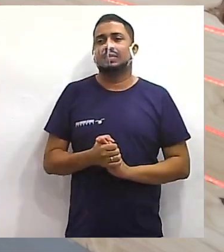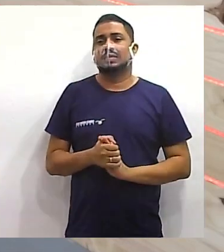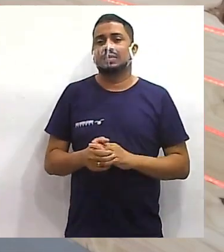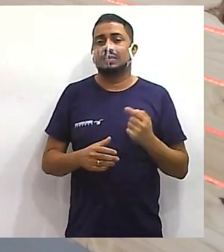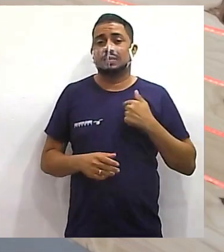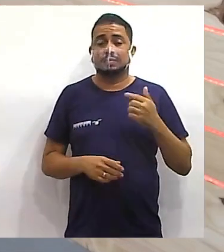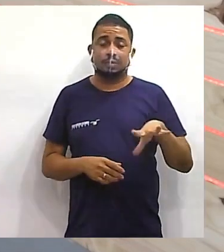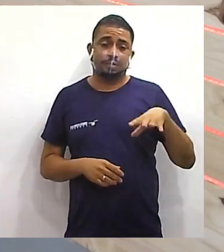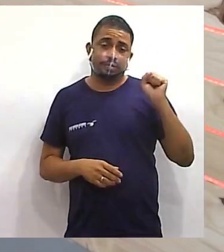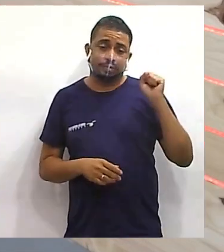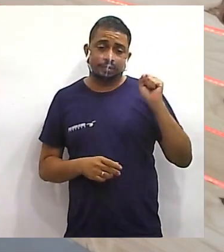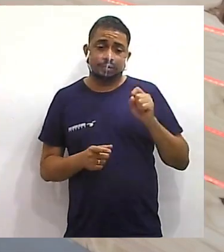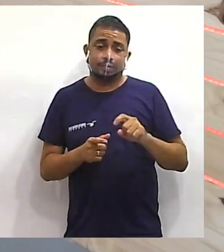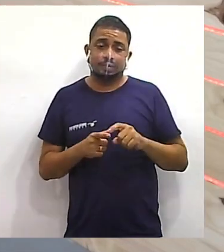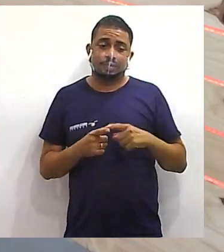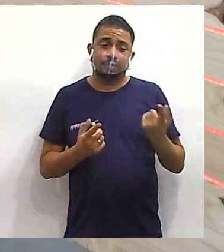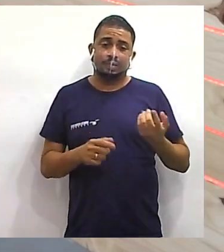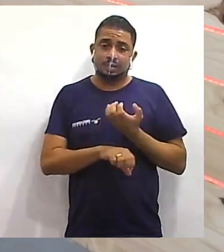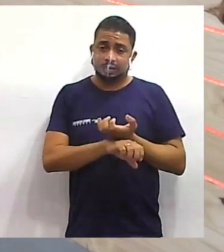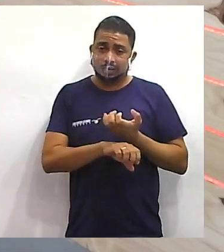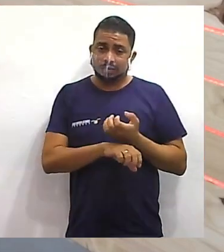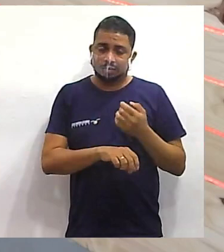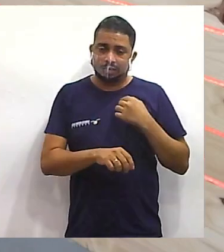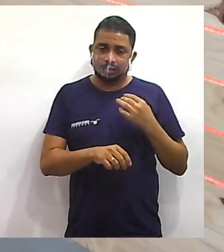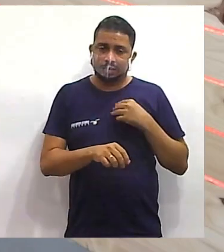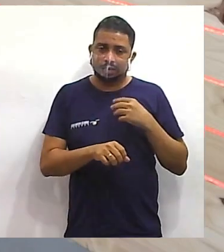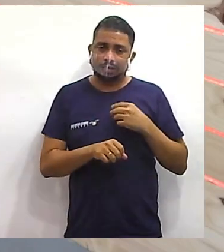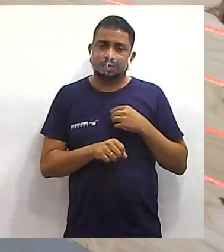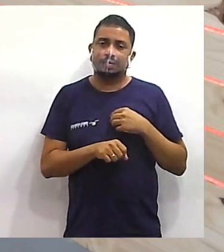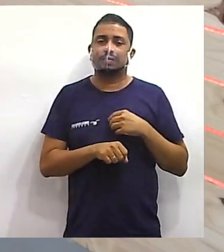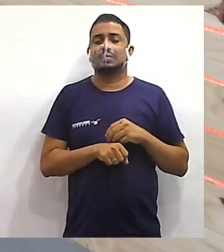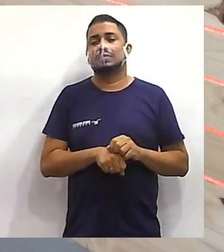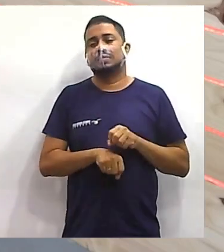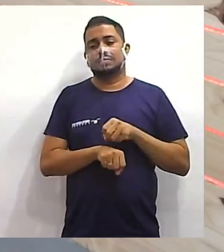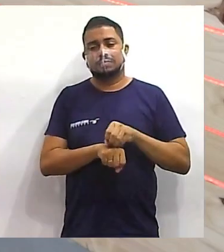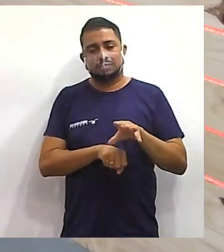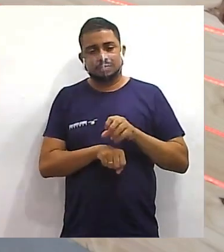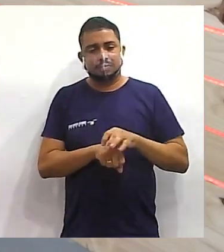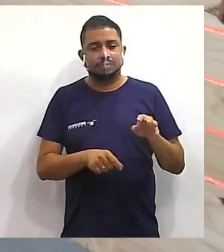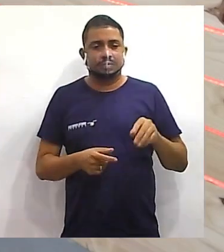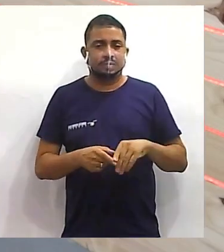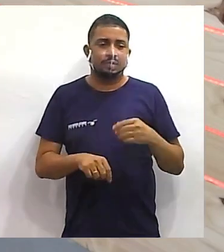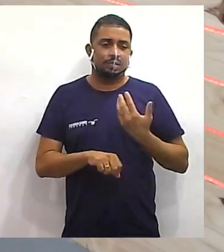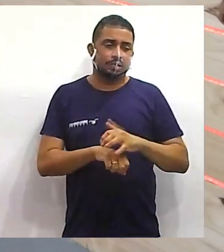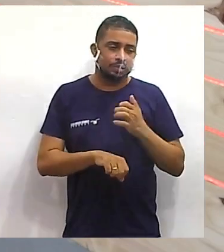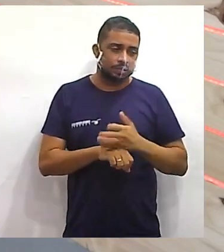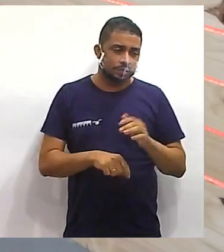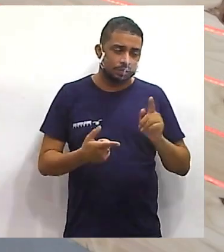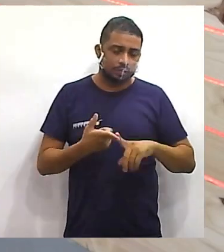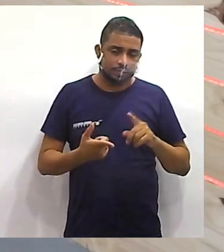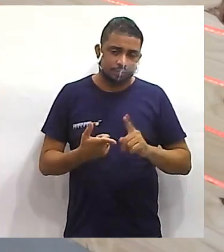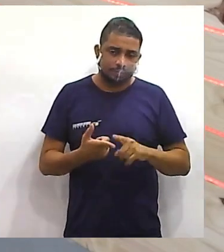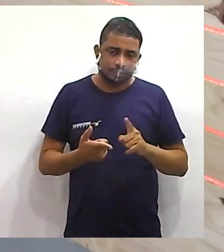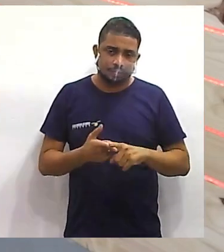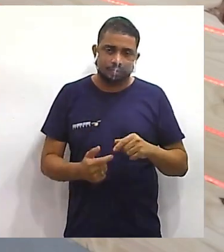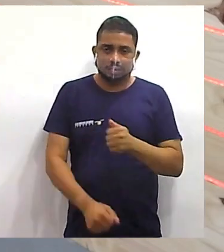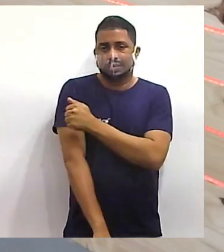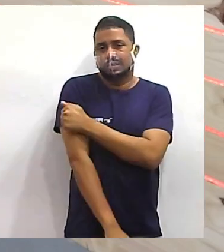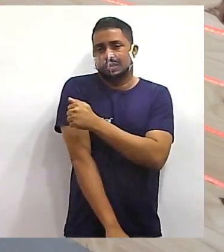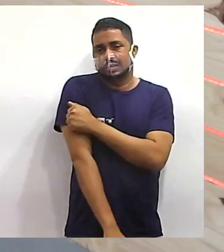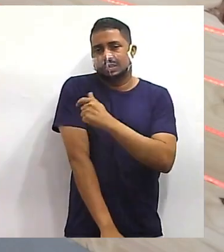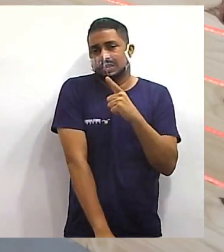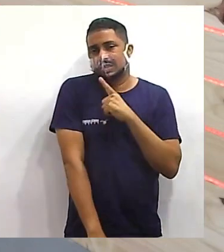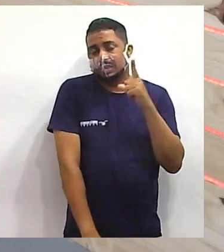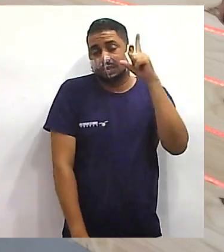escutava muito isso, Márcia. Nas disciplinas que eu ministrei de estágio e também das de prática pedagógica, os estudantes eles tinham